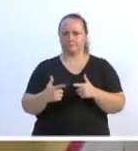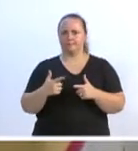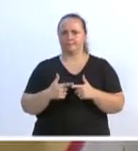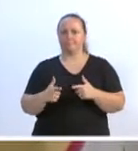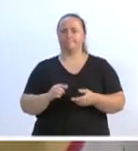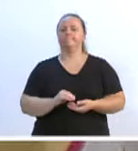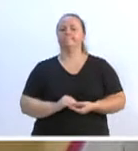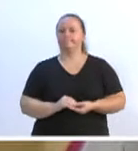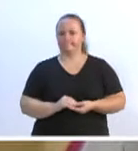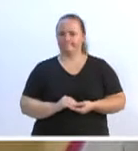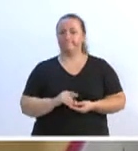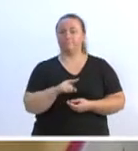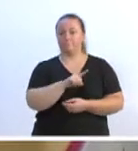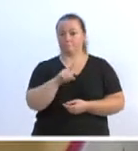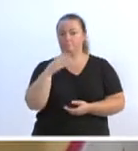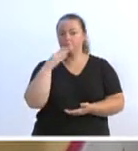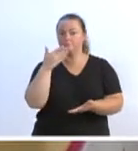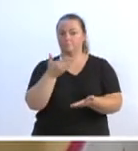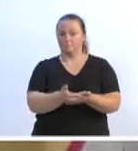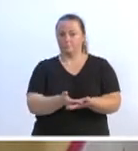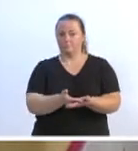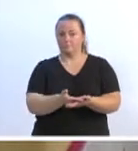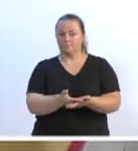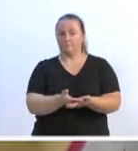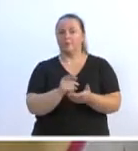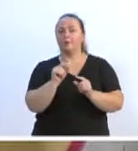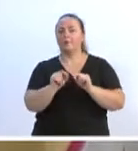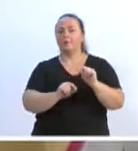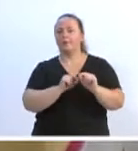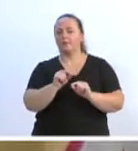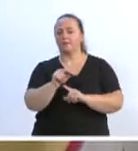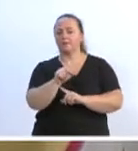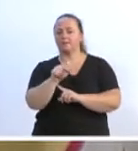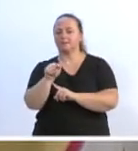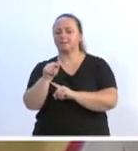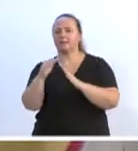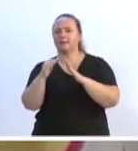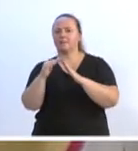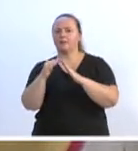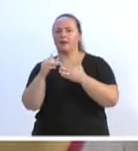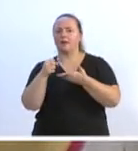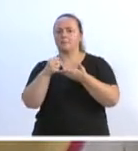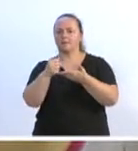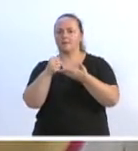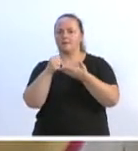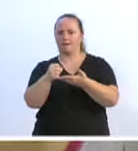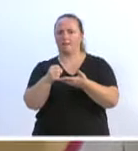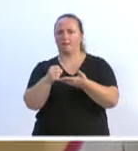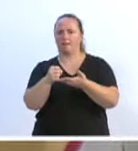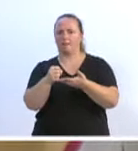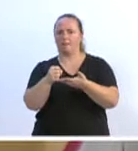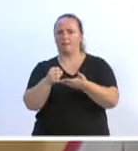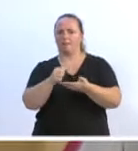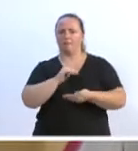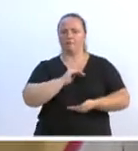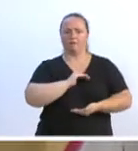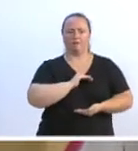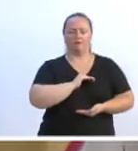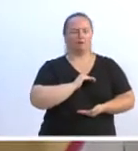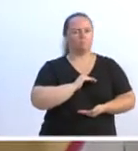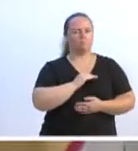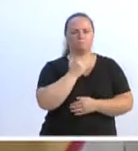é de apenas sete casas de apoio ea defesa civil estadual não consegue honrar